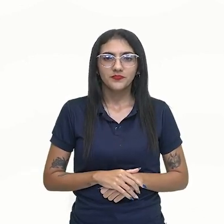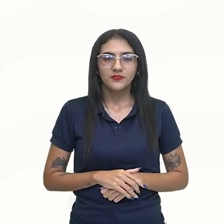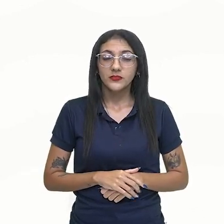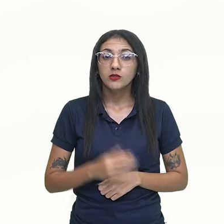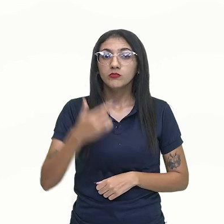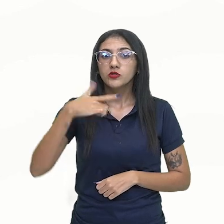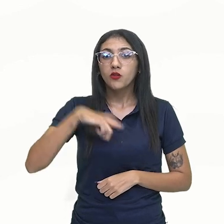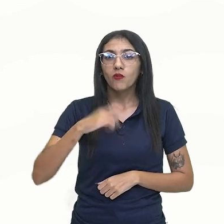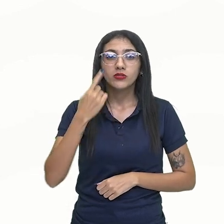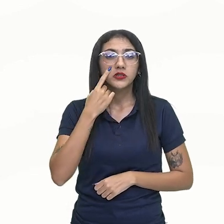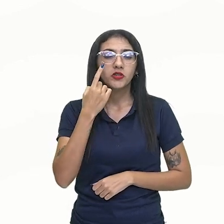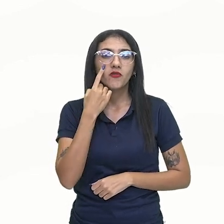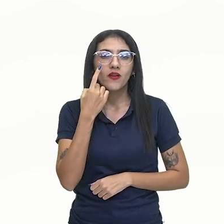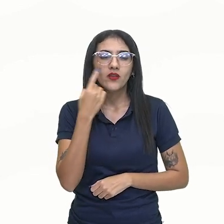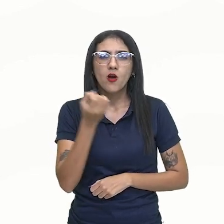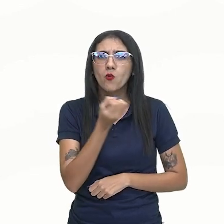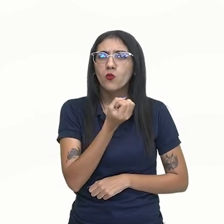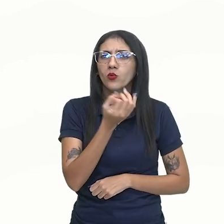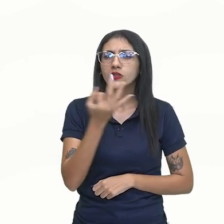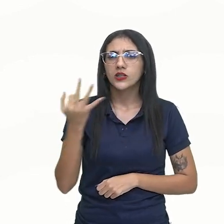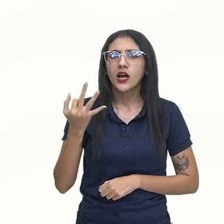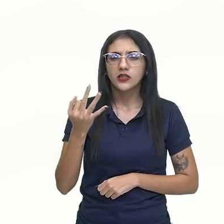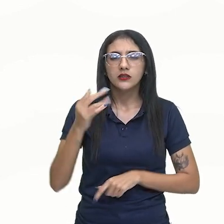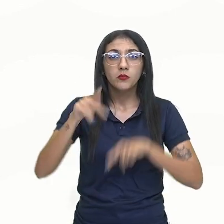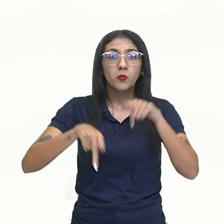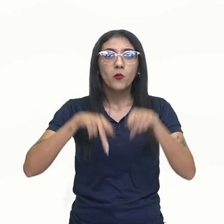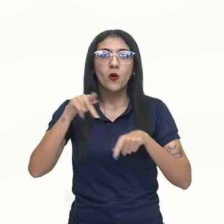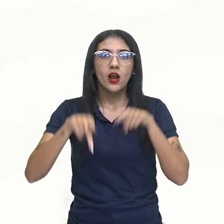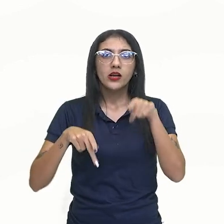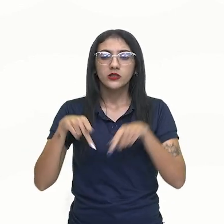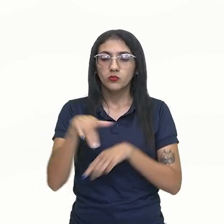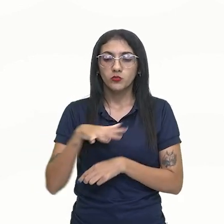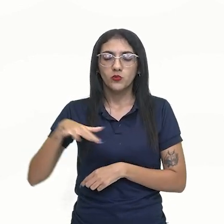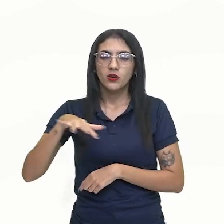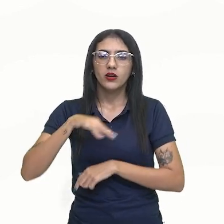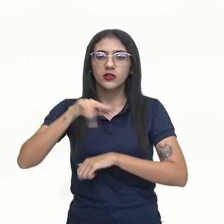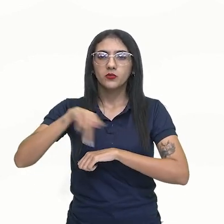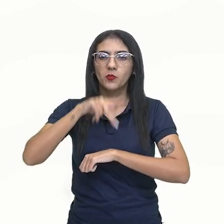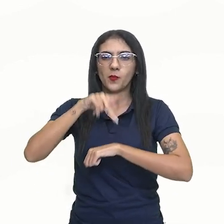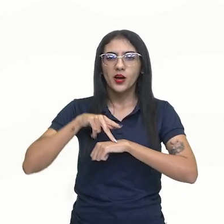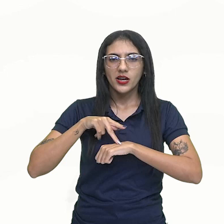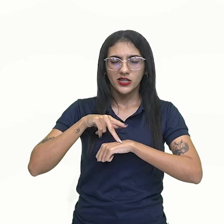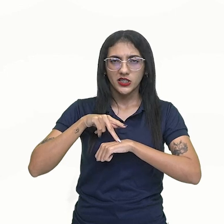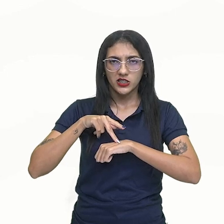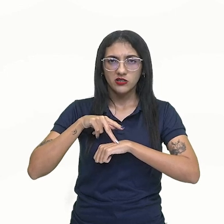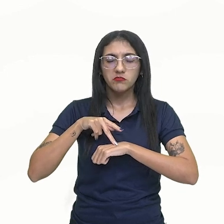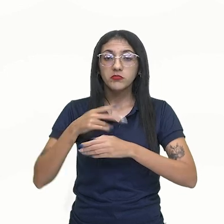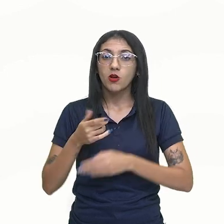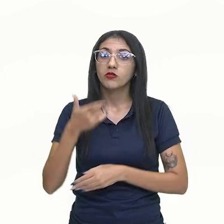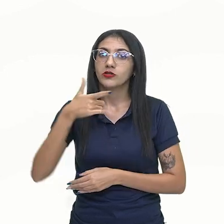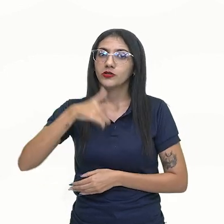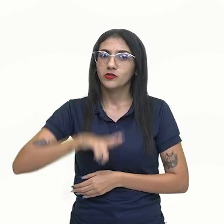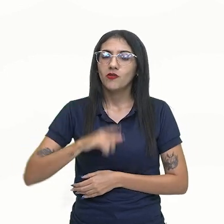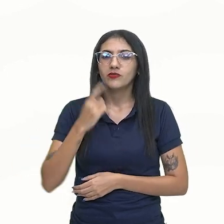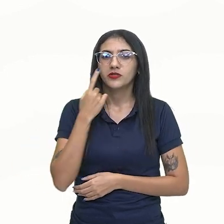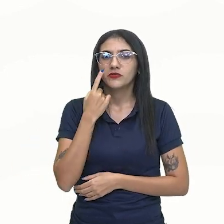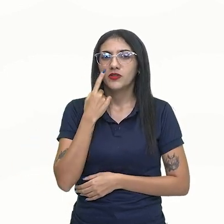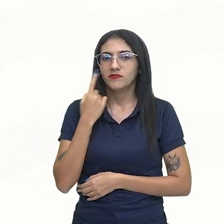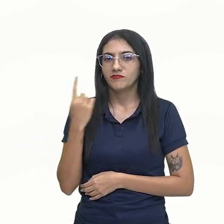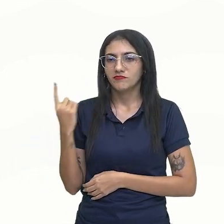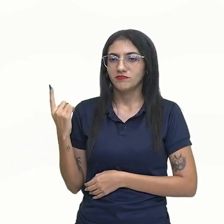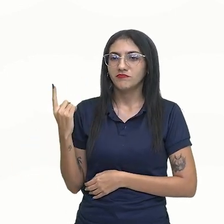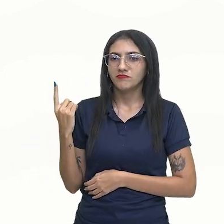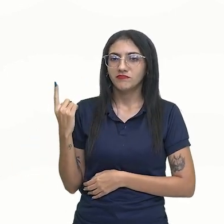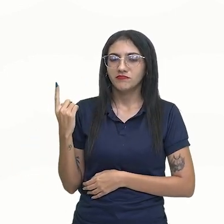gente pegar a densidade populacional, que é a concentração de pessoas vivendo numa mesma área, mais uma vez a gente observa que a